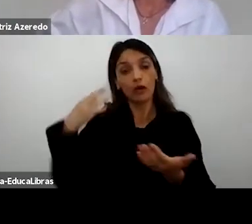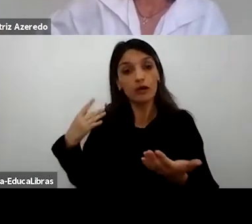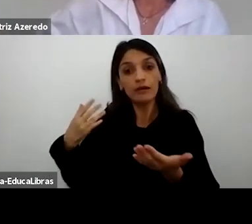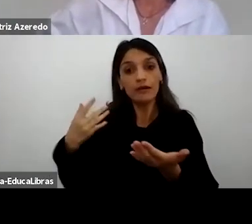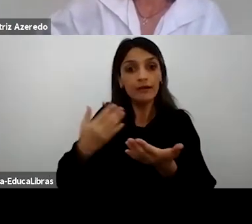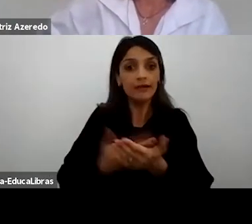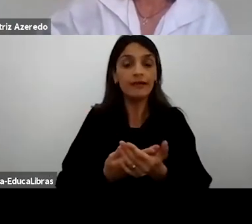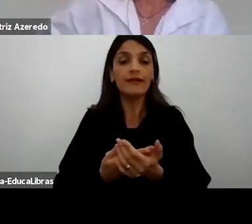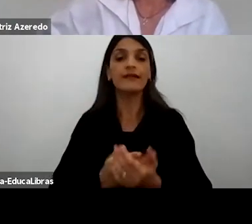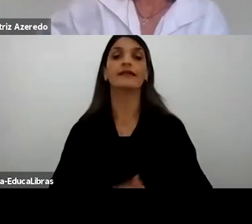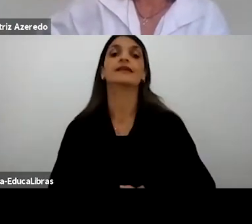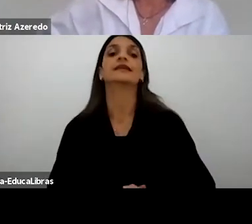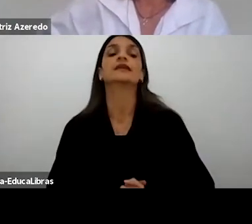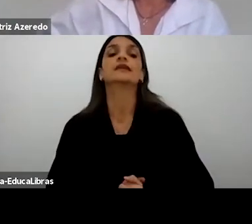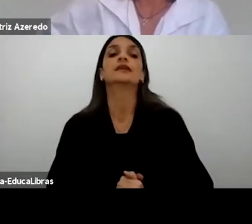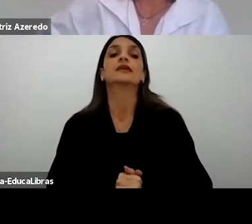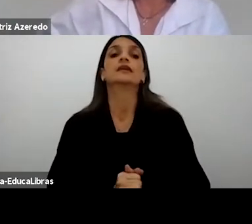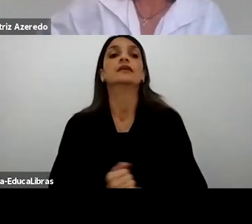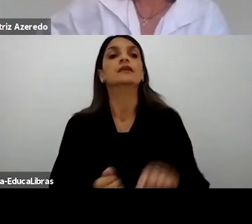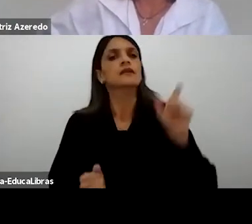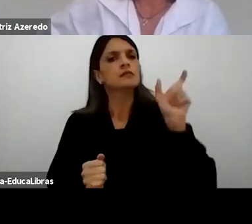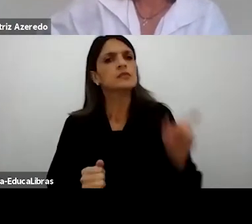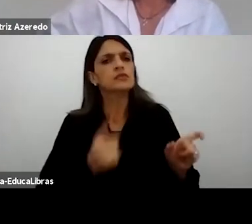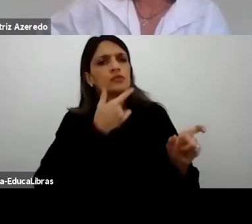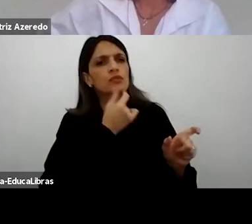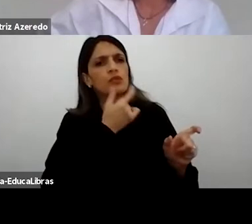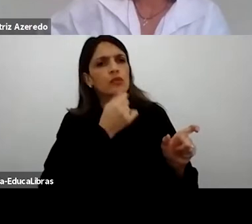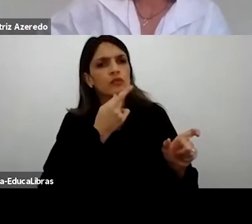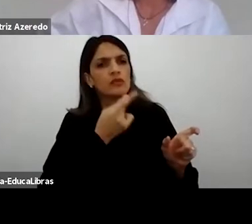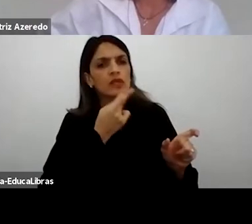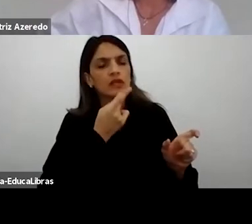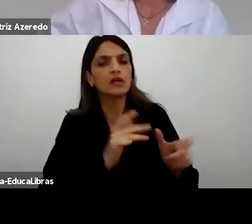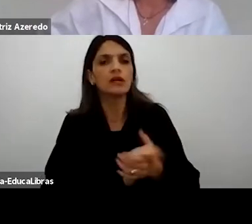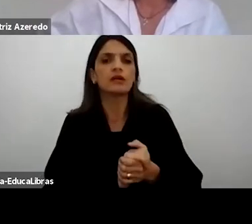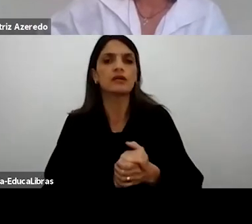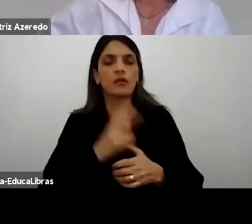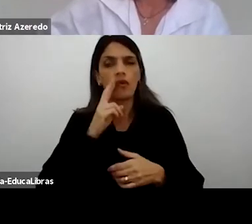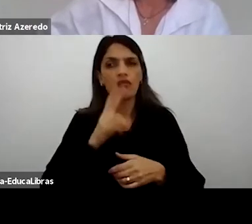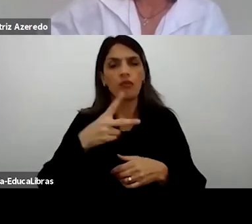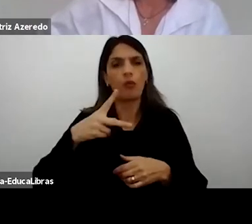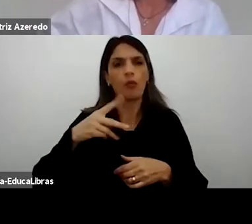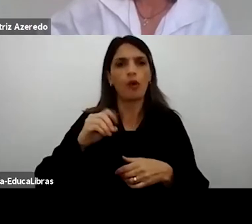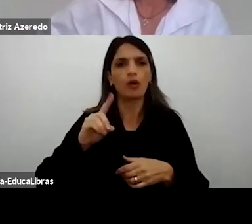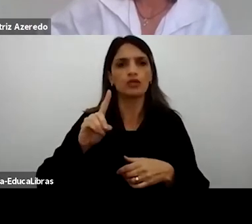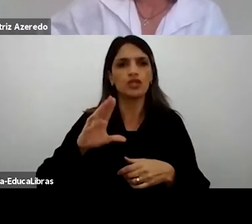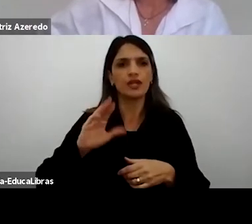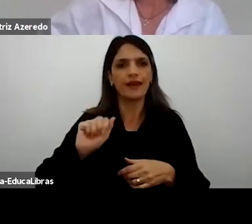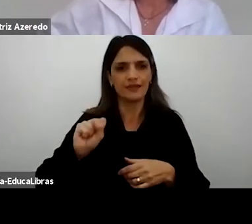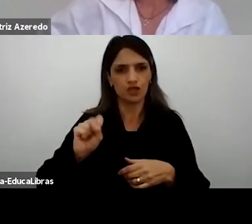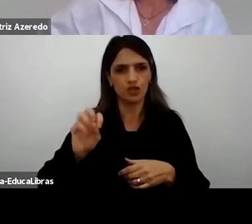o Darren Walker tem falado isso também, eu escutei um podcast dele ontem sobre isso, e